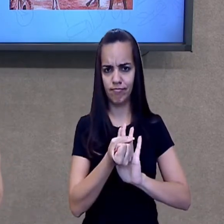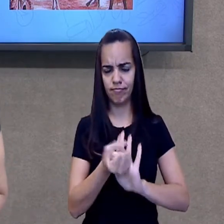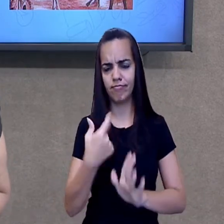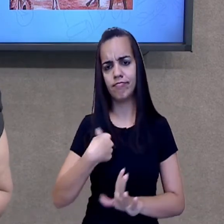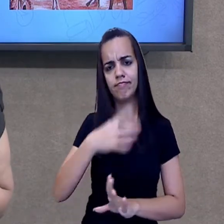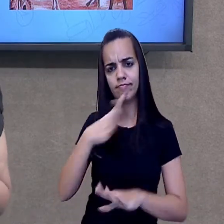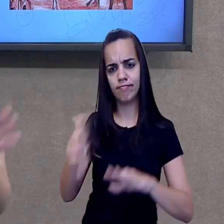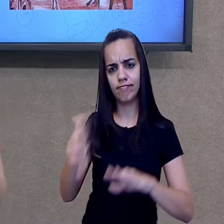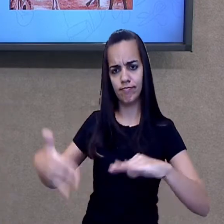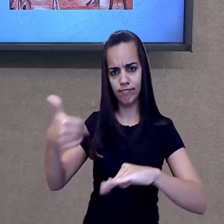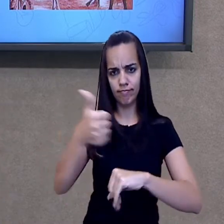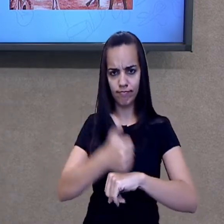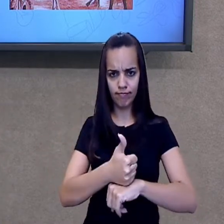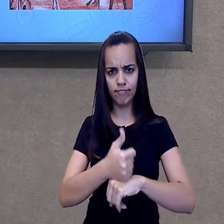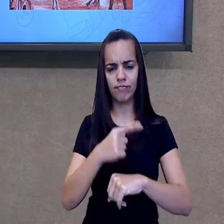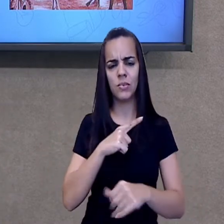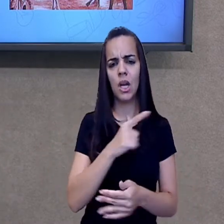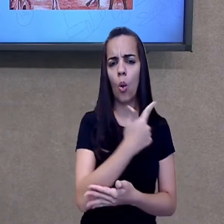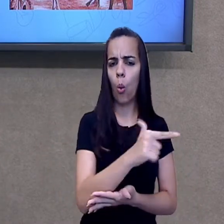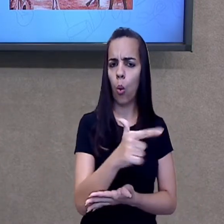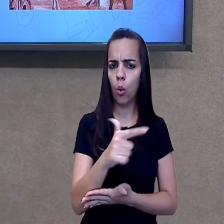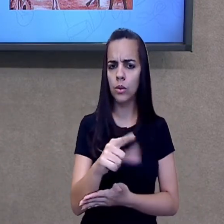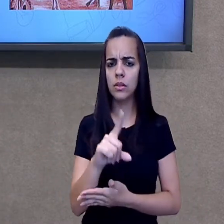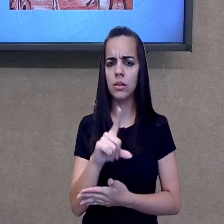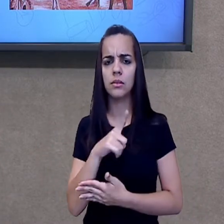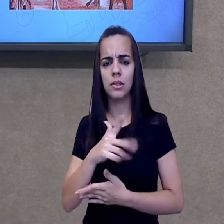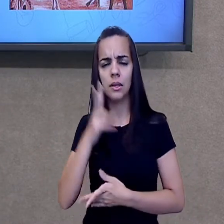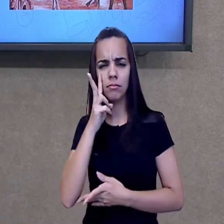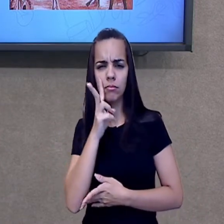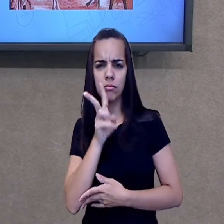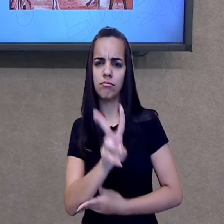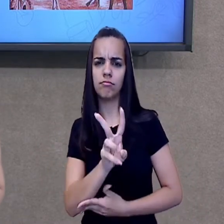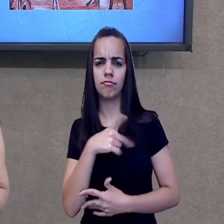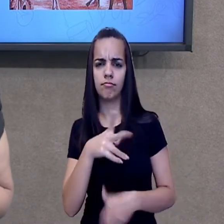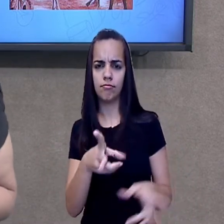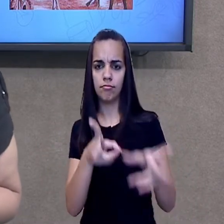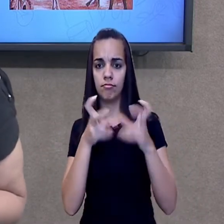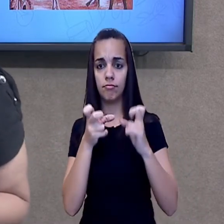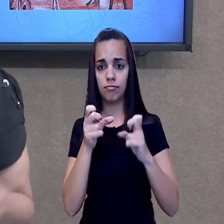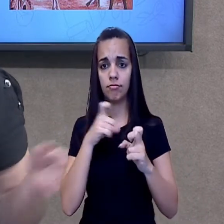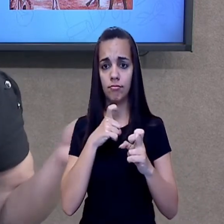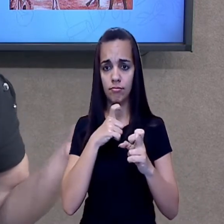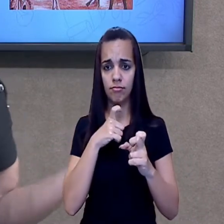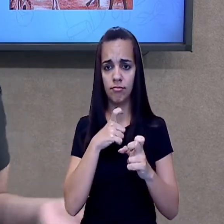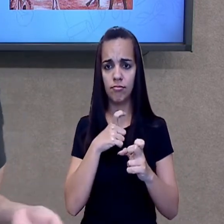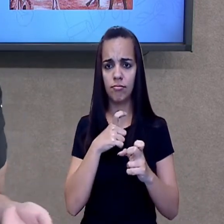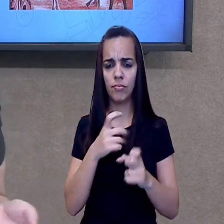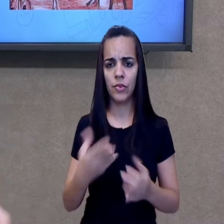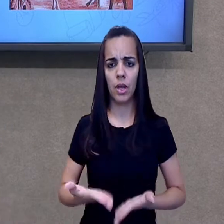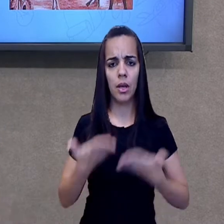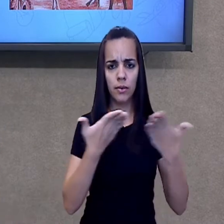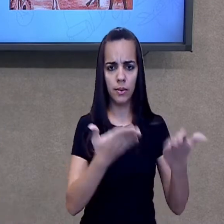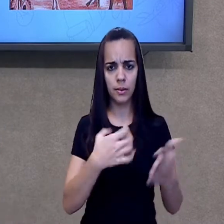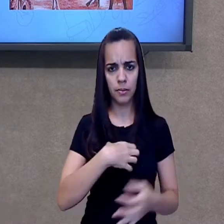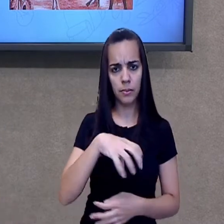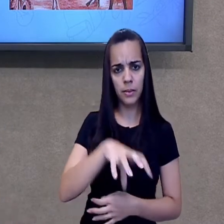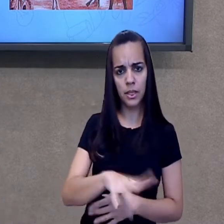colônia. Entre outros casos, podemos notar que a contraposição entre a Inconfidência Mineira,